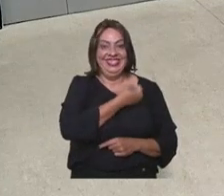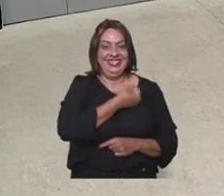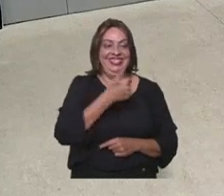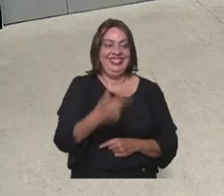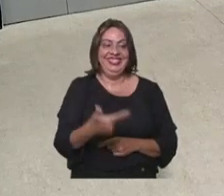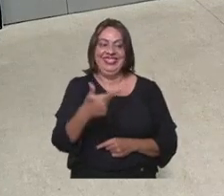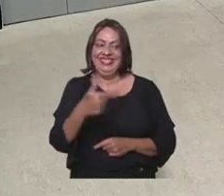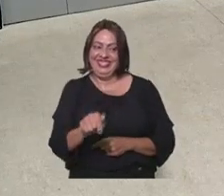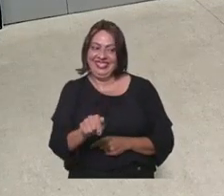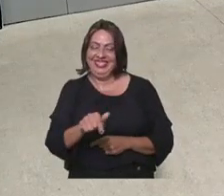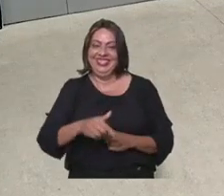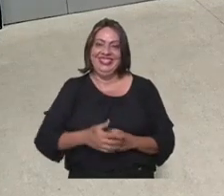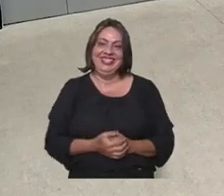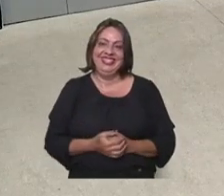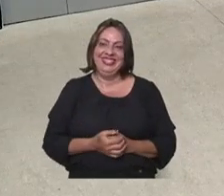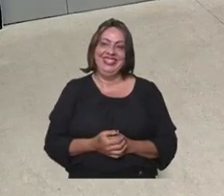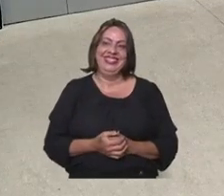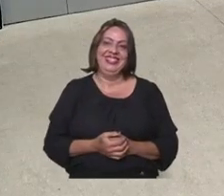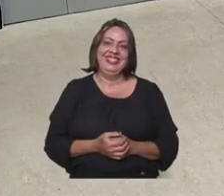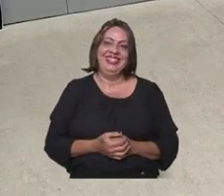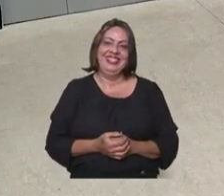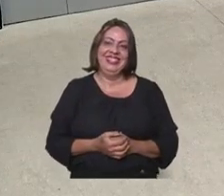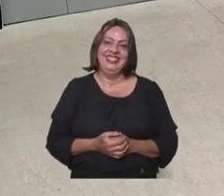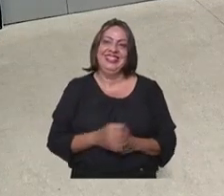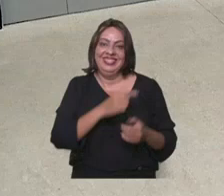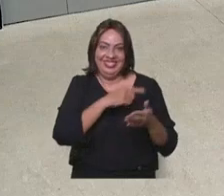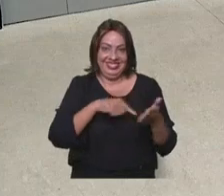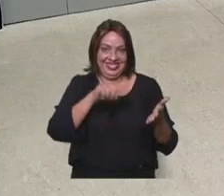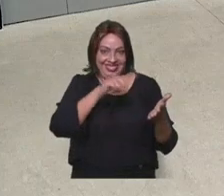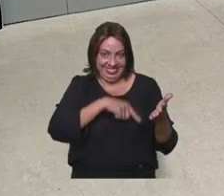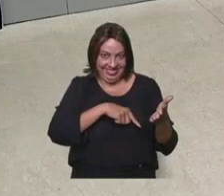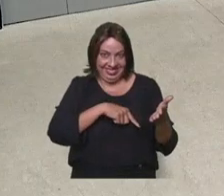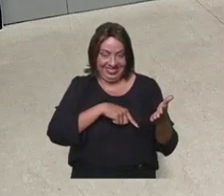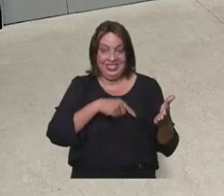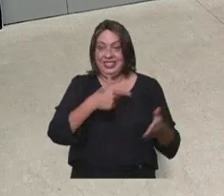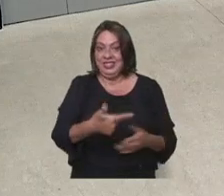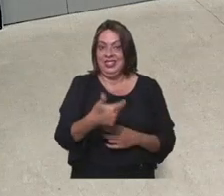27, Beth. Quem tá marcando aí? Olha só,